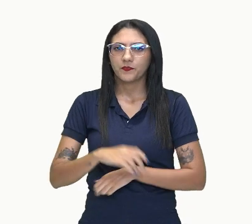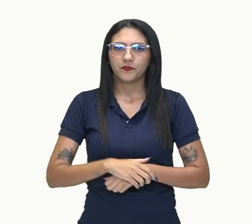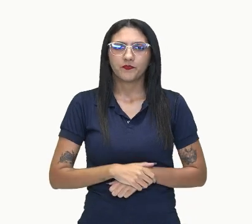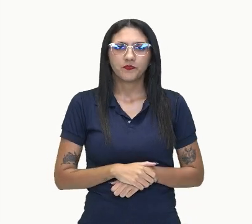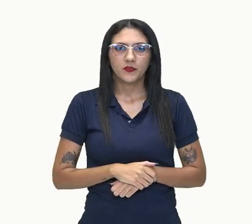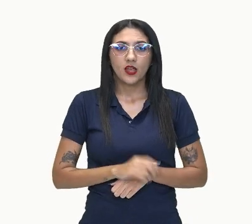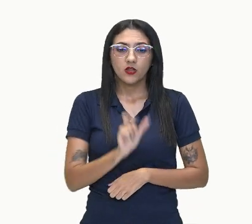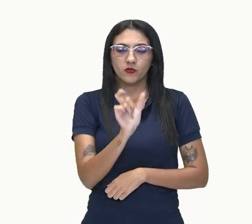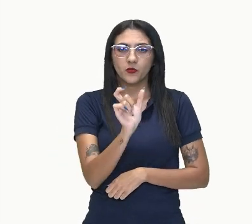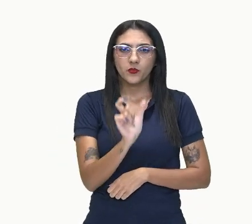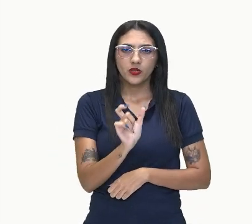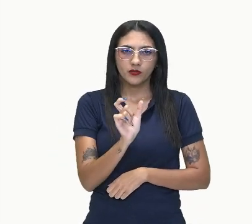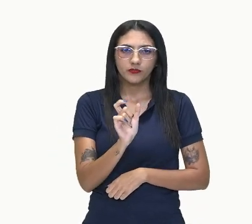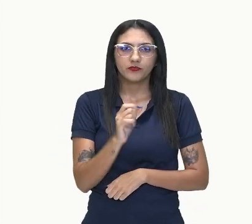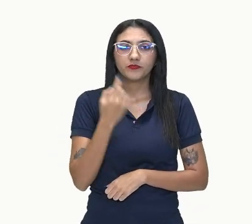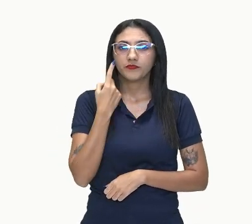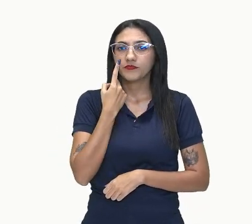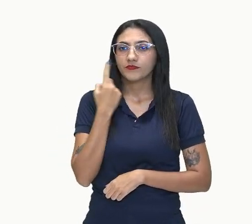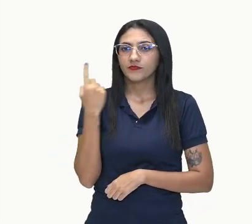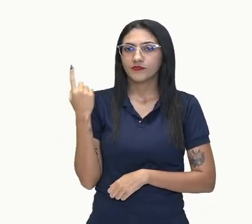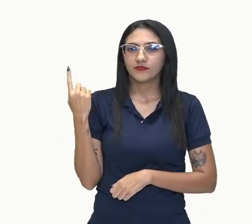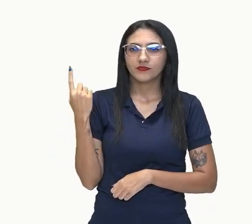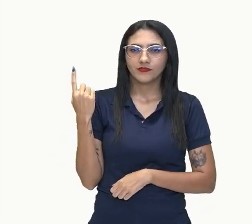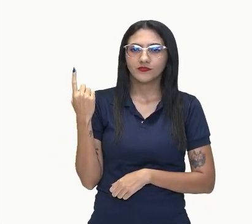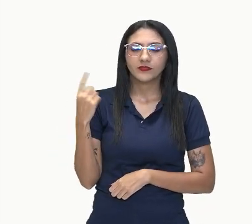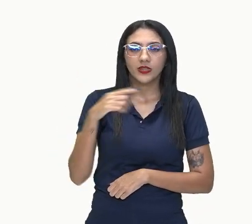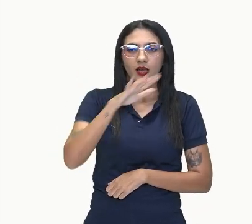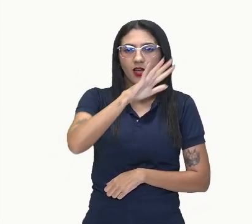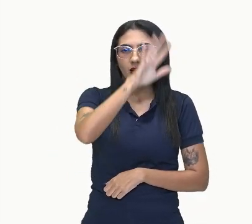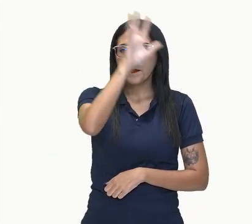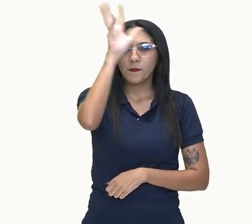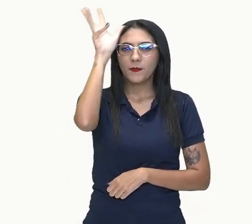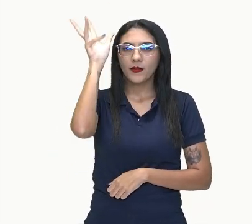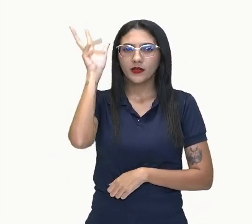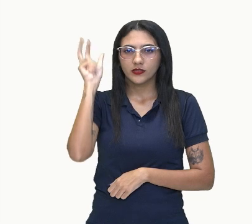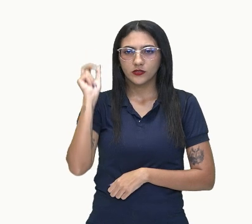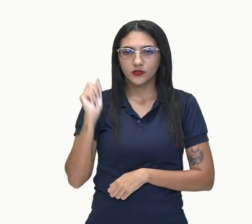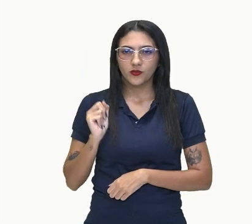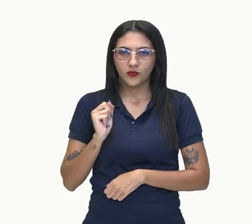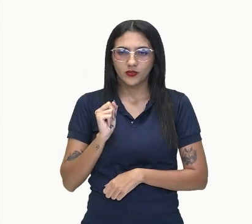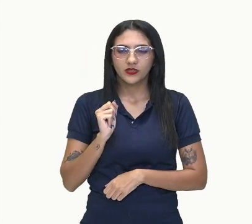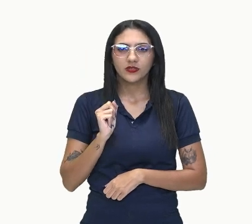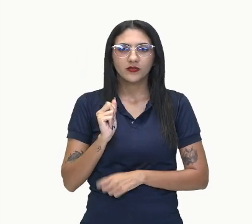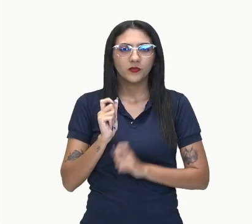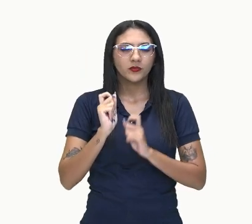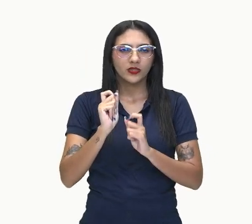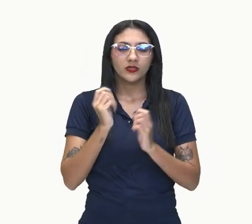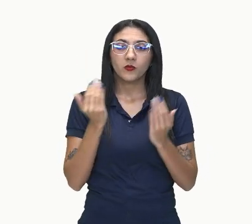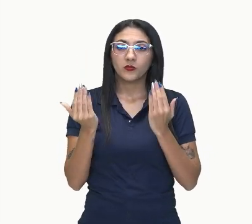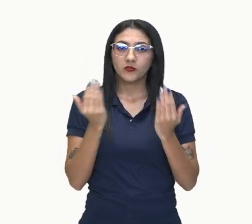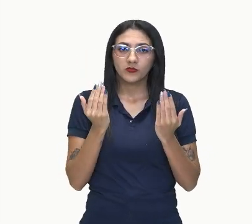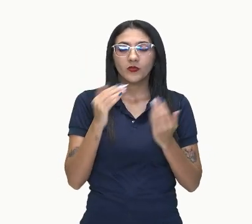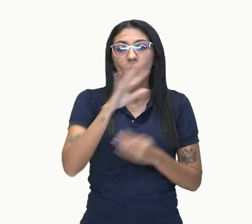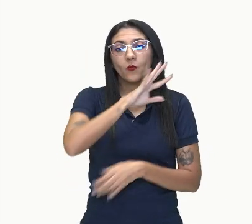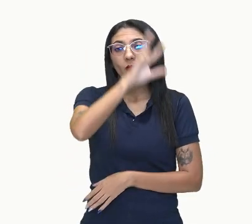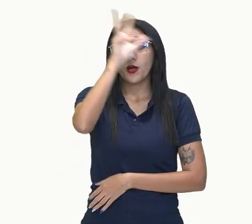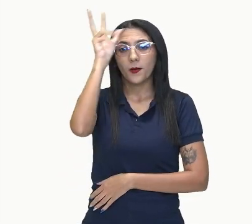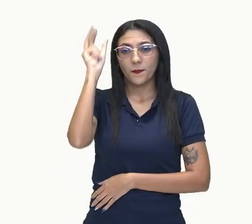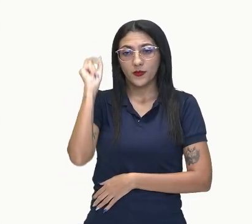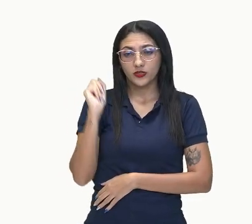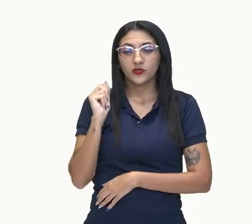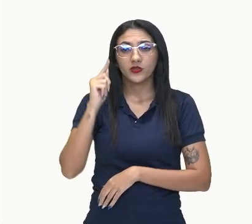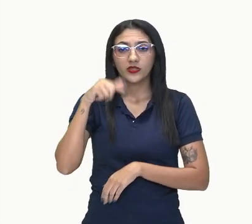meio. Amazonas is more beautiful than Rio de Janeiro. Amazonas is